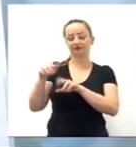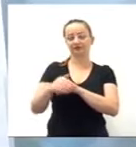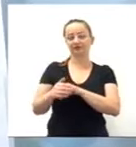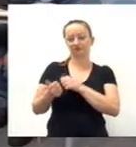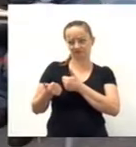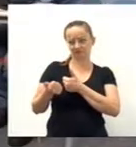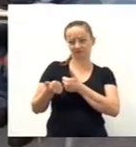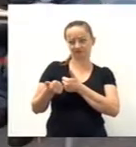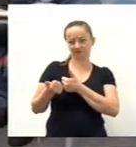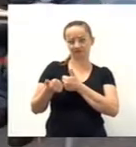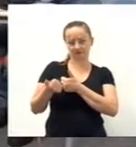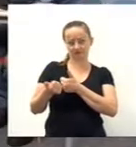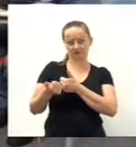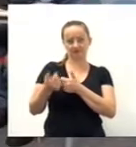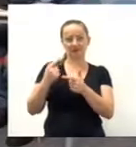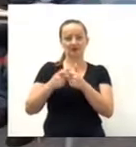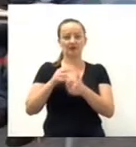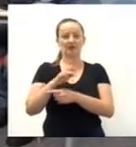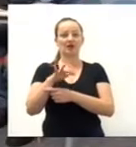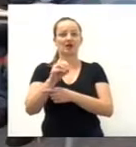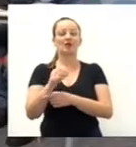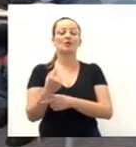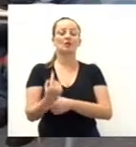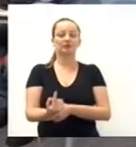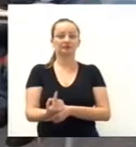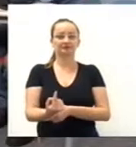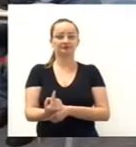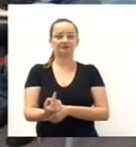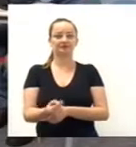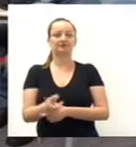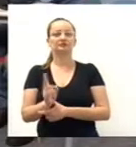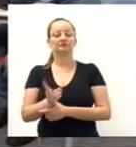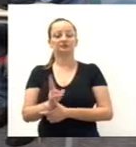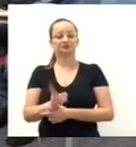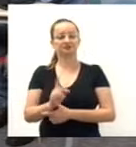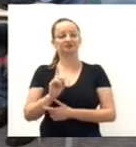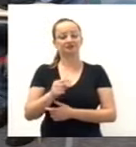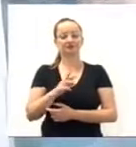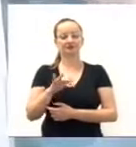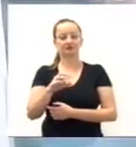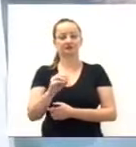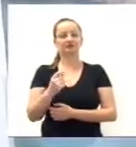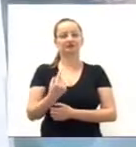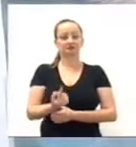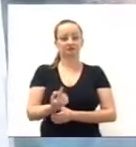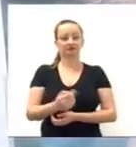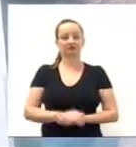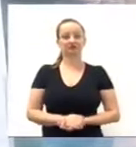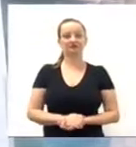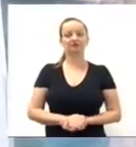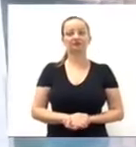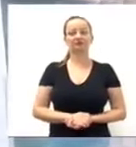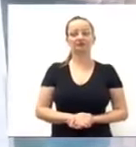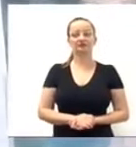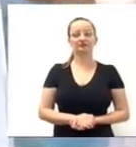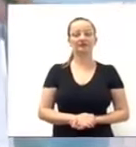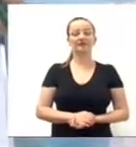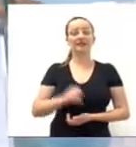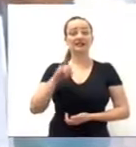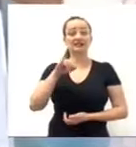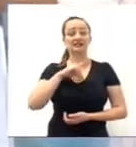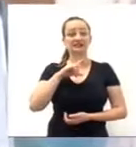Tudo bem? Porque o raio é 1, certo? Sempre vai ser raio 1. Agora, se eu tenho